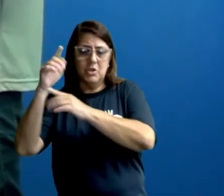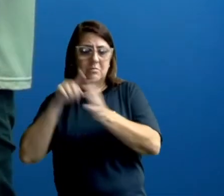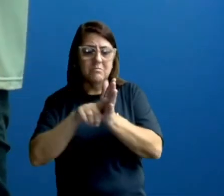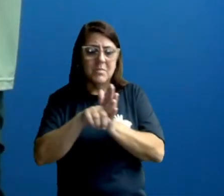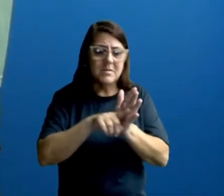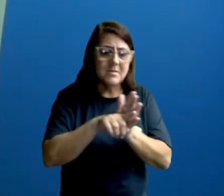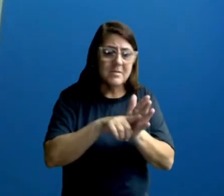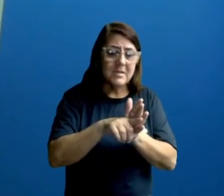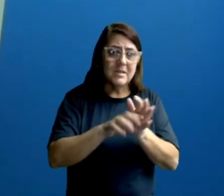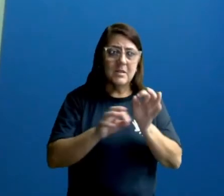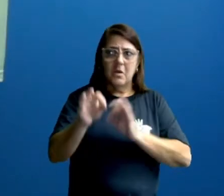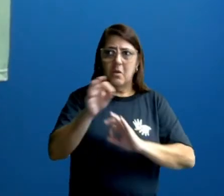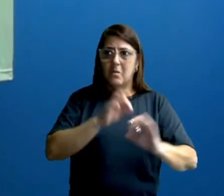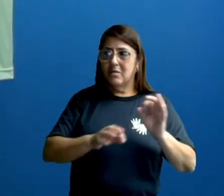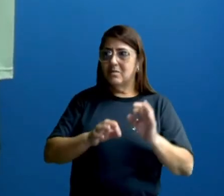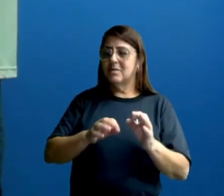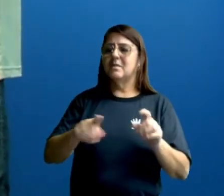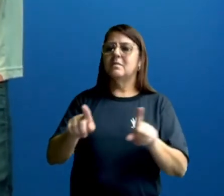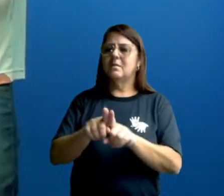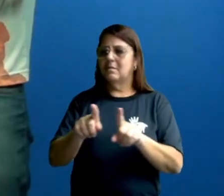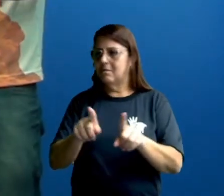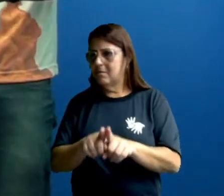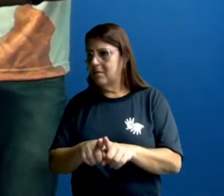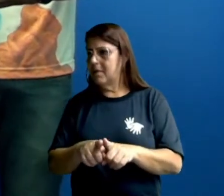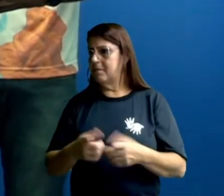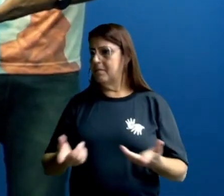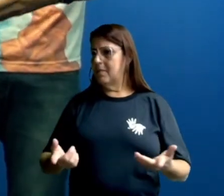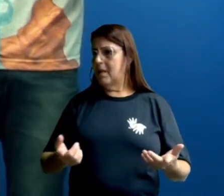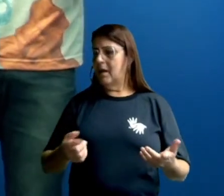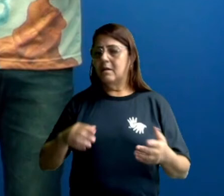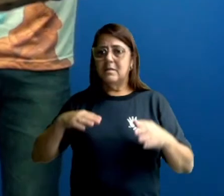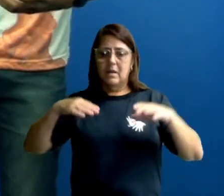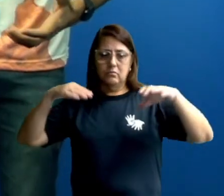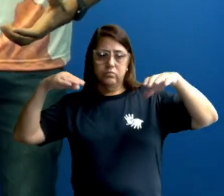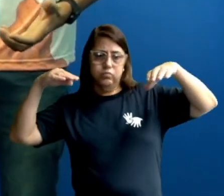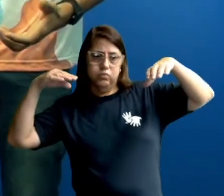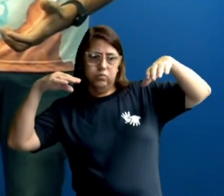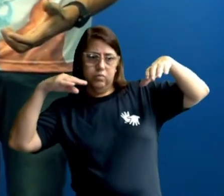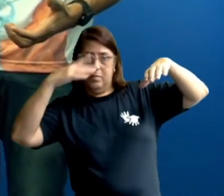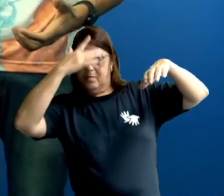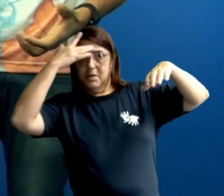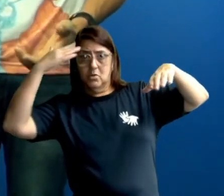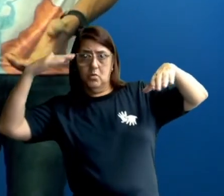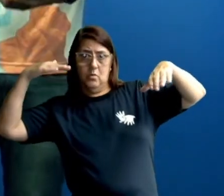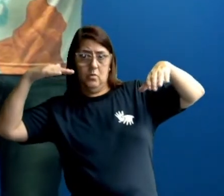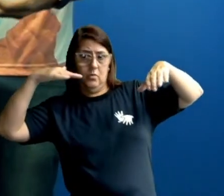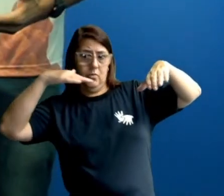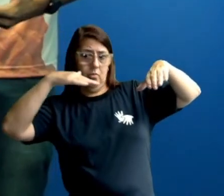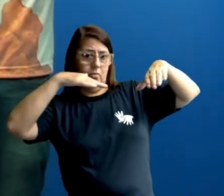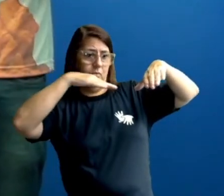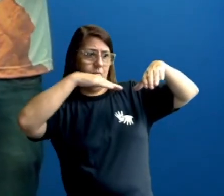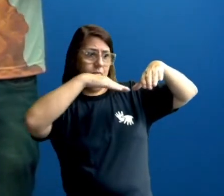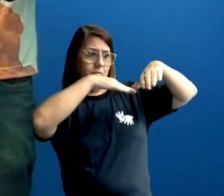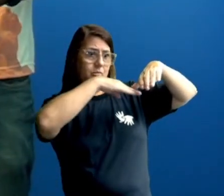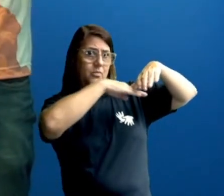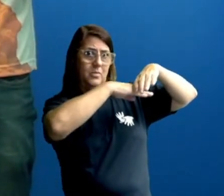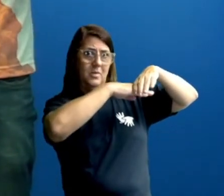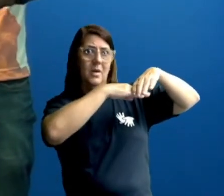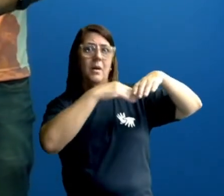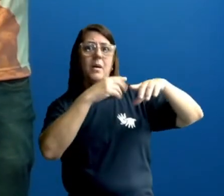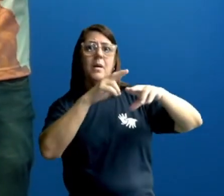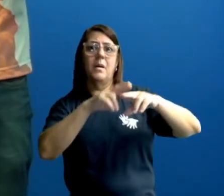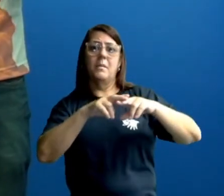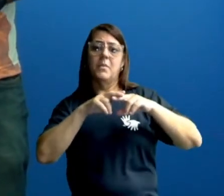por exemplo, também outros tratamentos e exames médicos que são realizados também graças ao